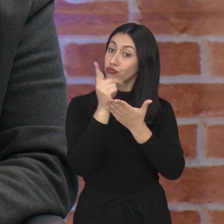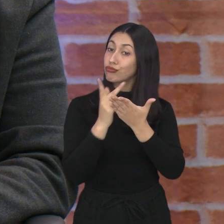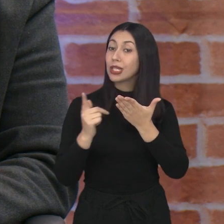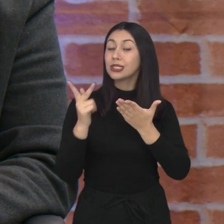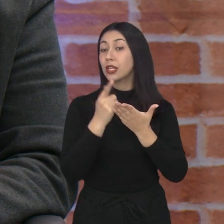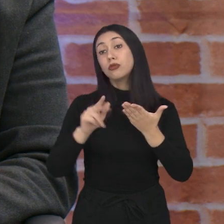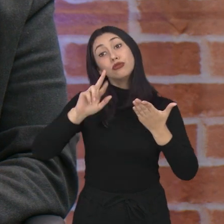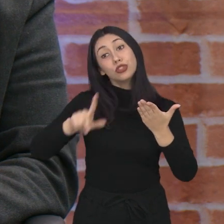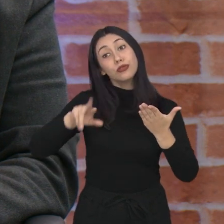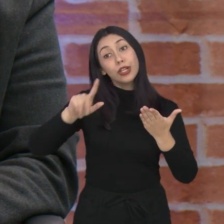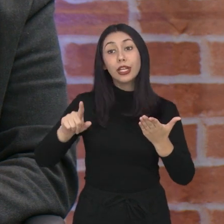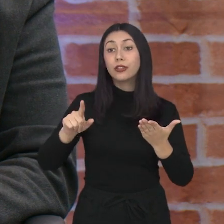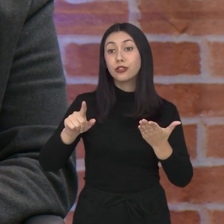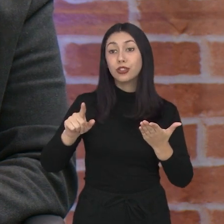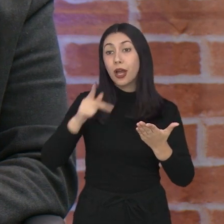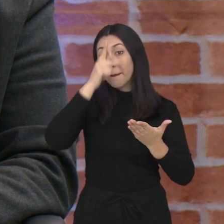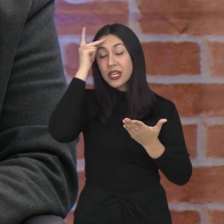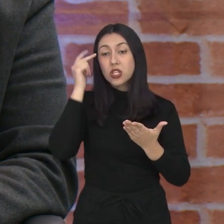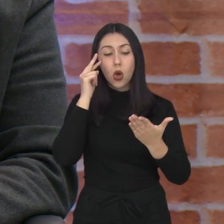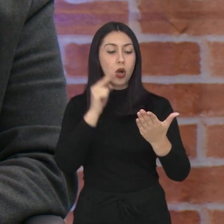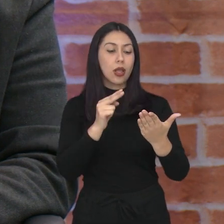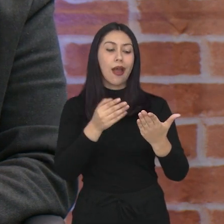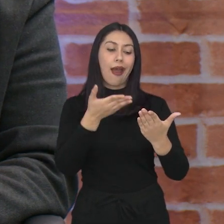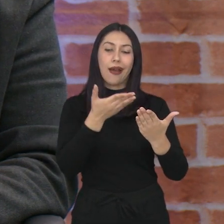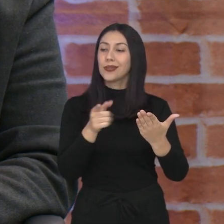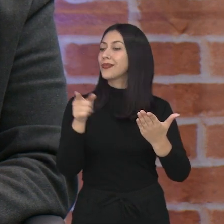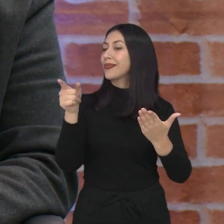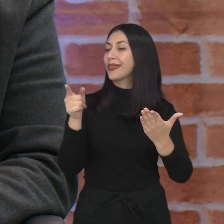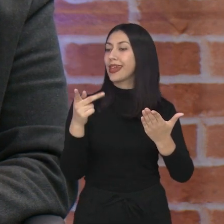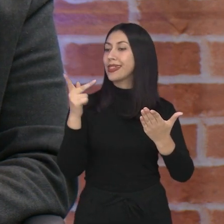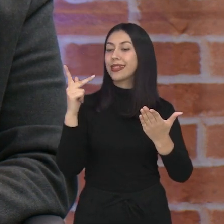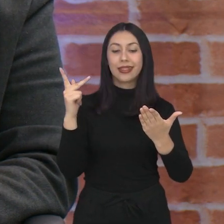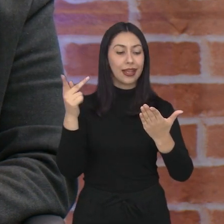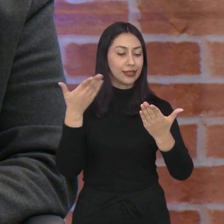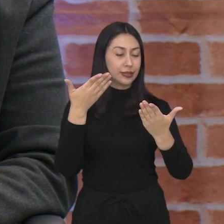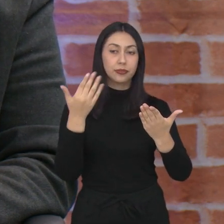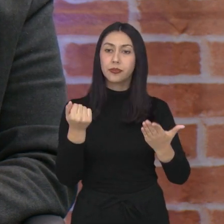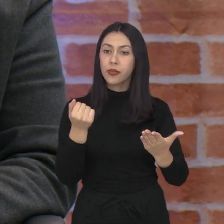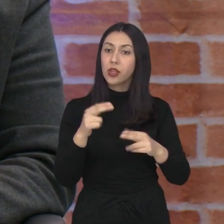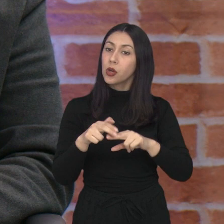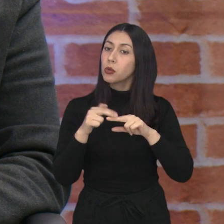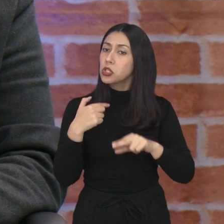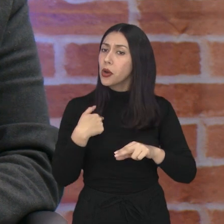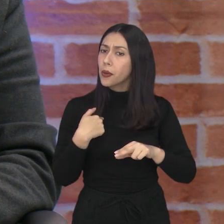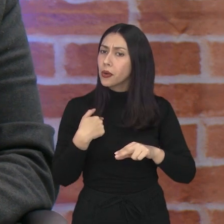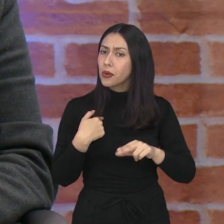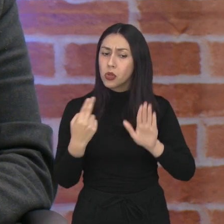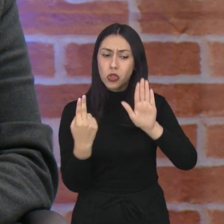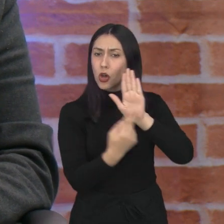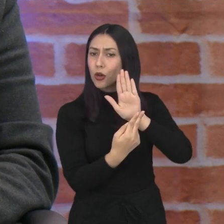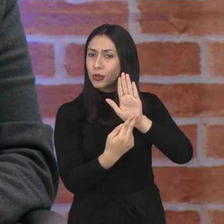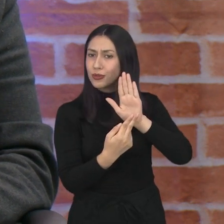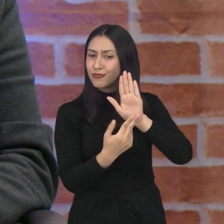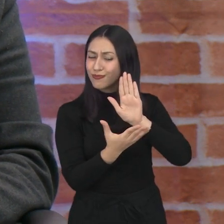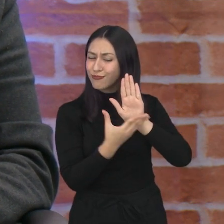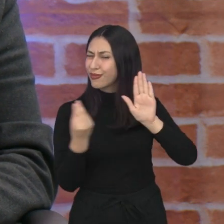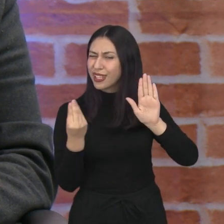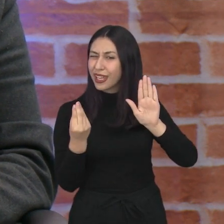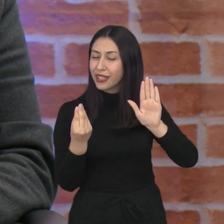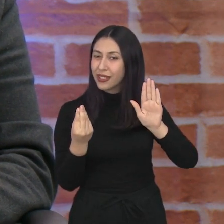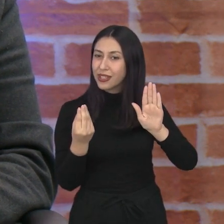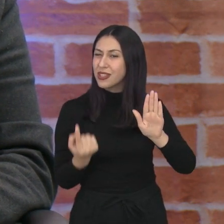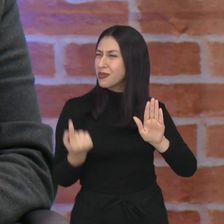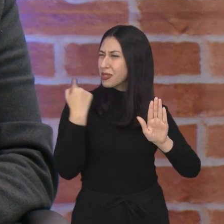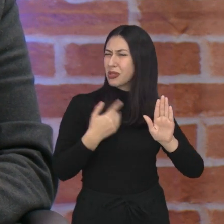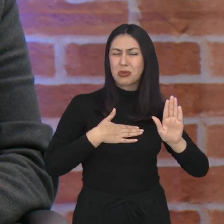esferográfica, a pessoa bate o olho e meio que já sabe que sou eu. E tanto que eu parei um pouco de assinar meus trabalhos. Eu ficava